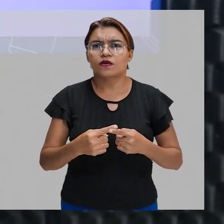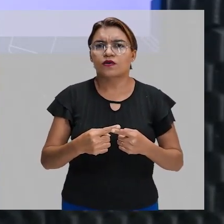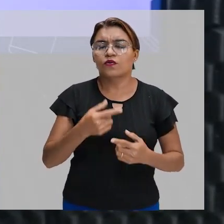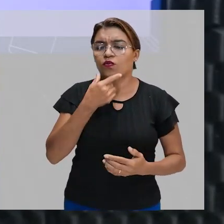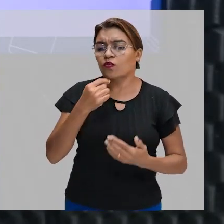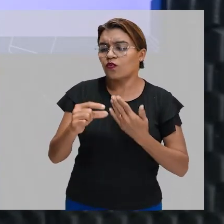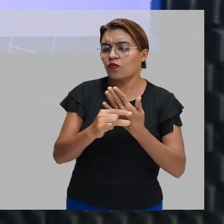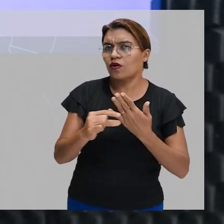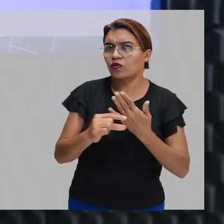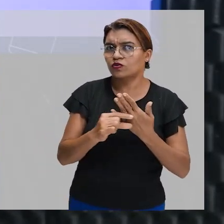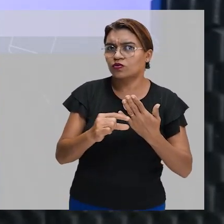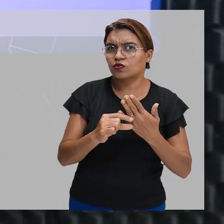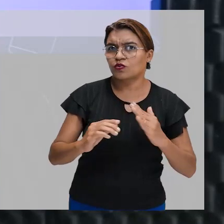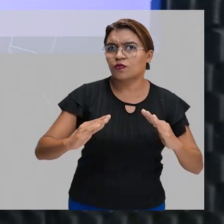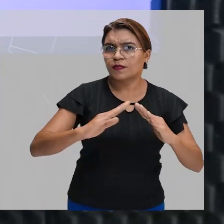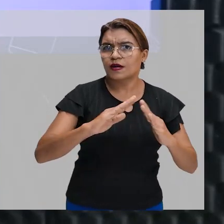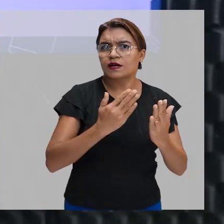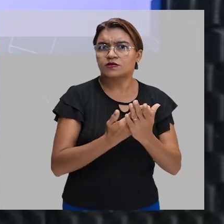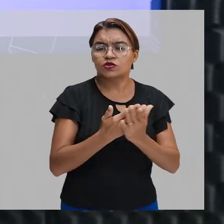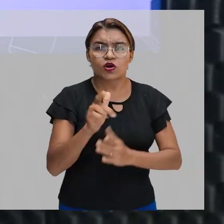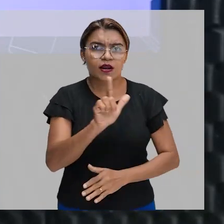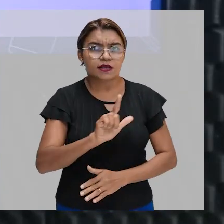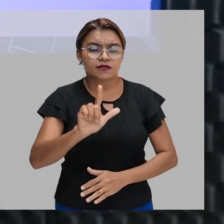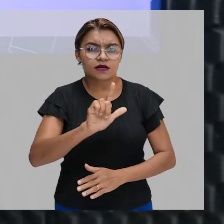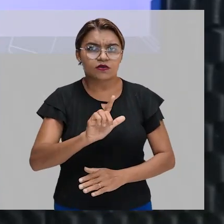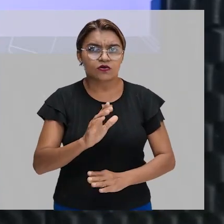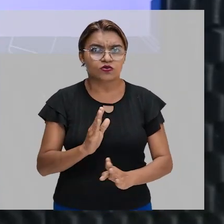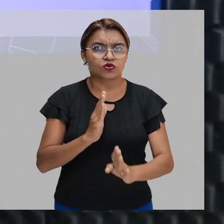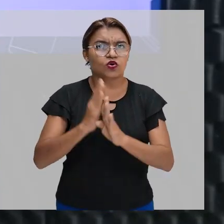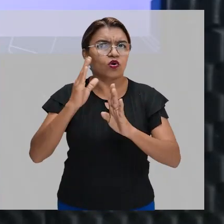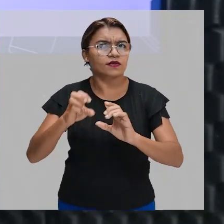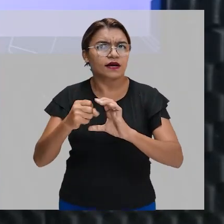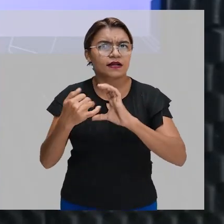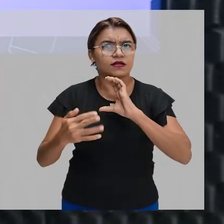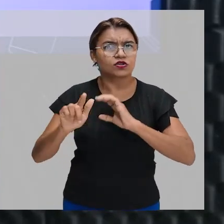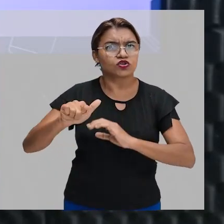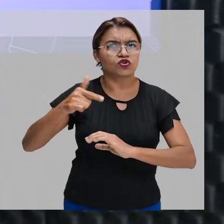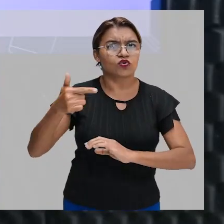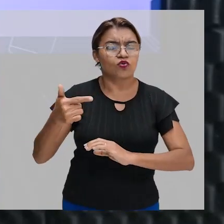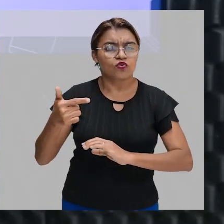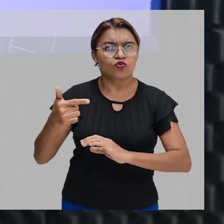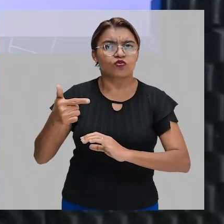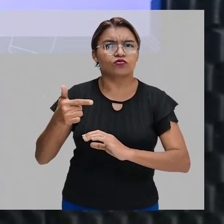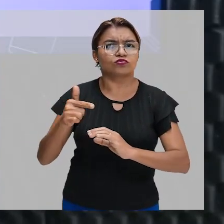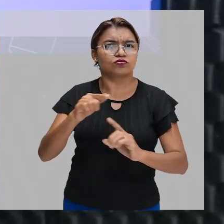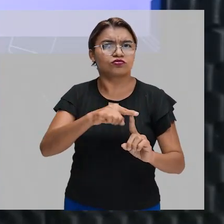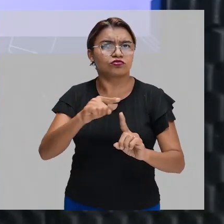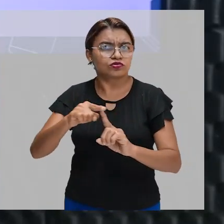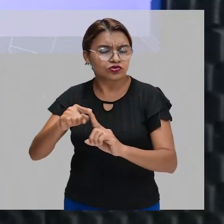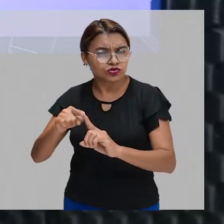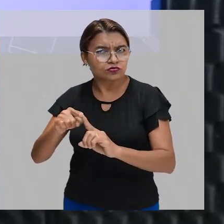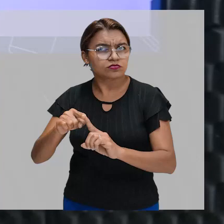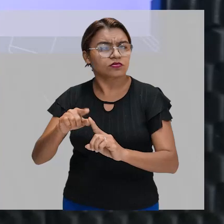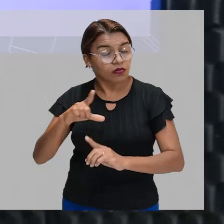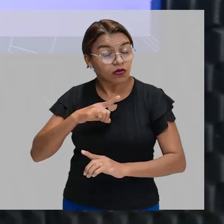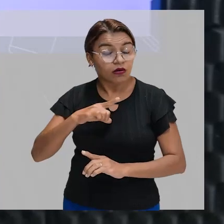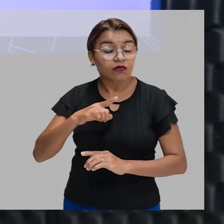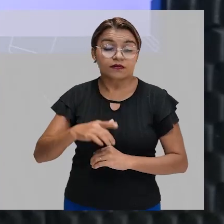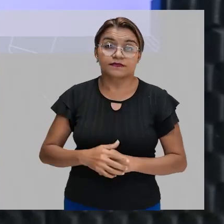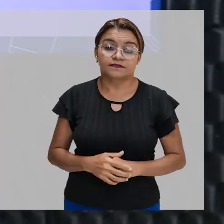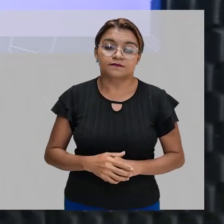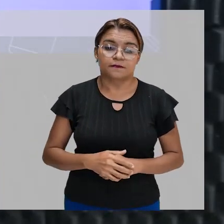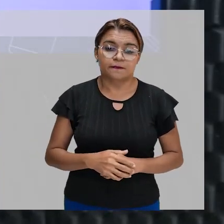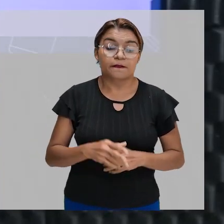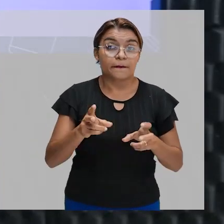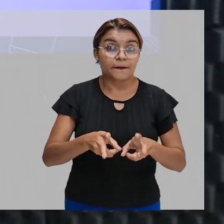a uma escola literária que você não pode encontrar uma característica de outra tá bom na obra dele então já